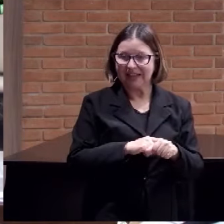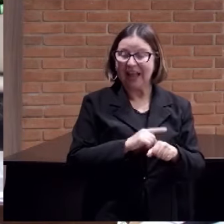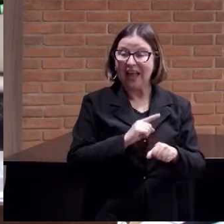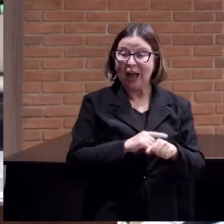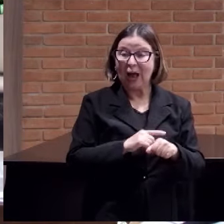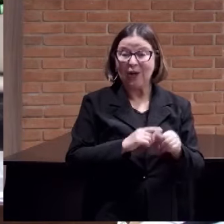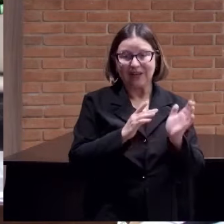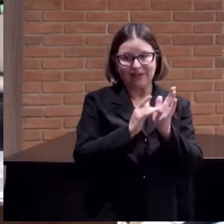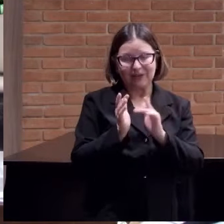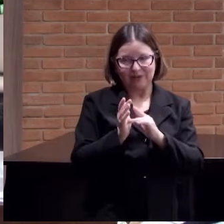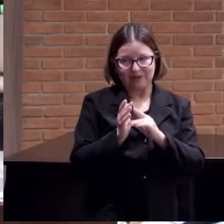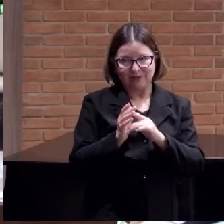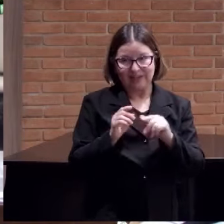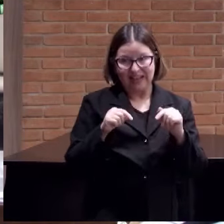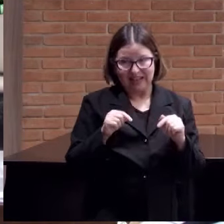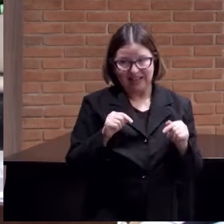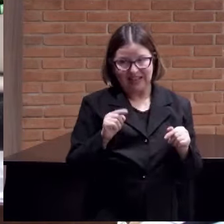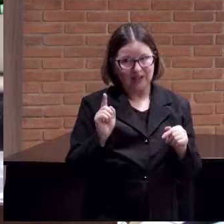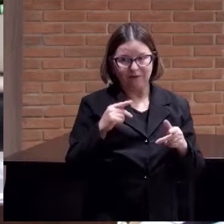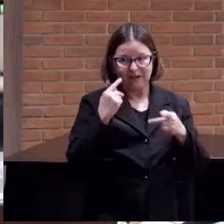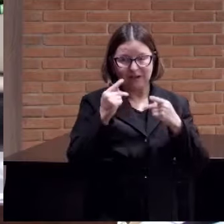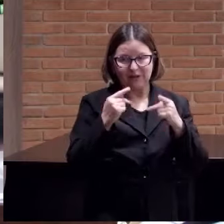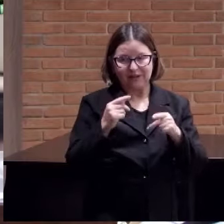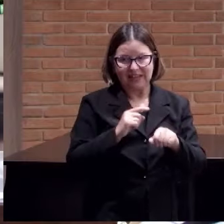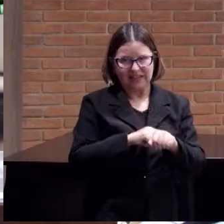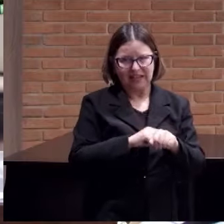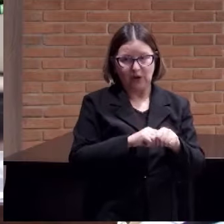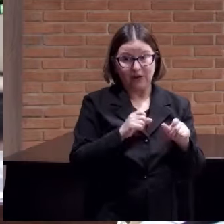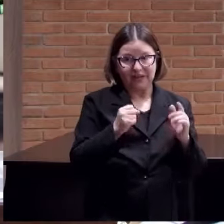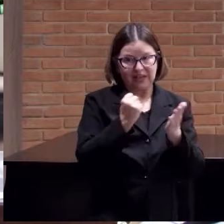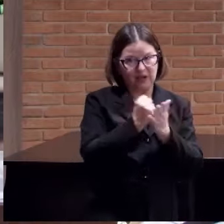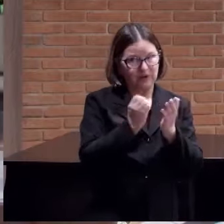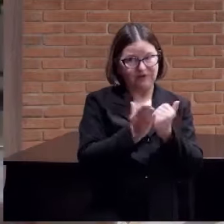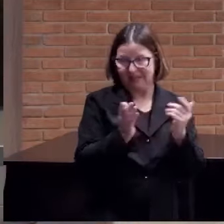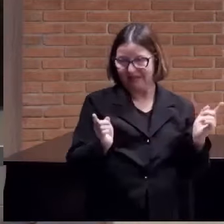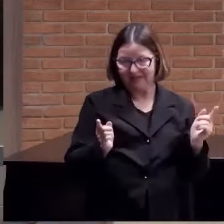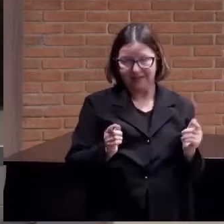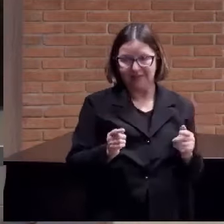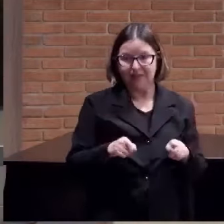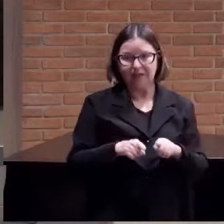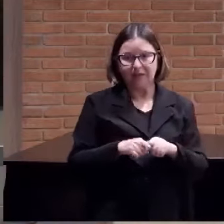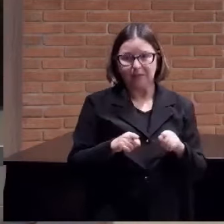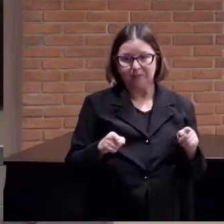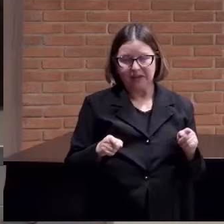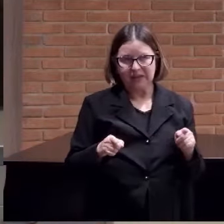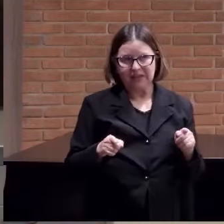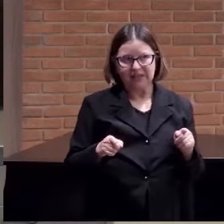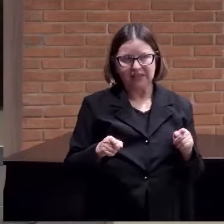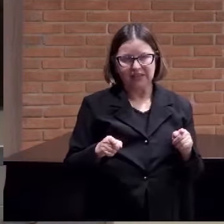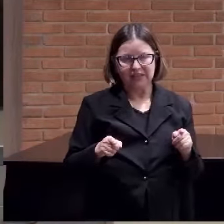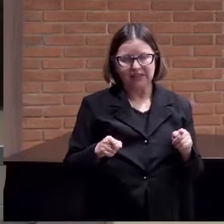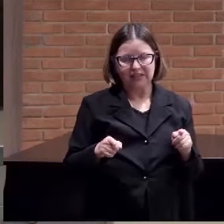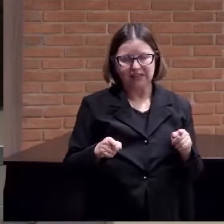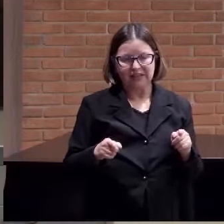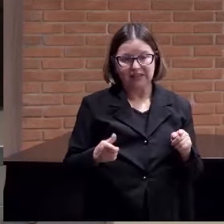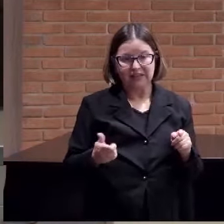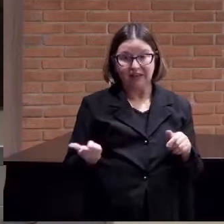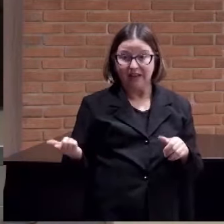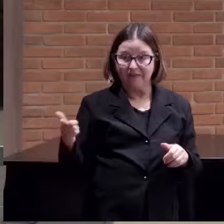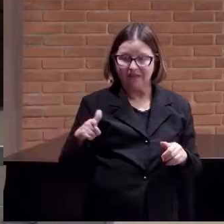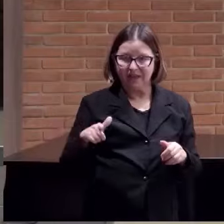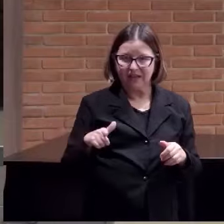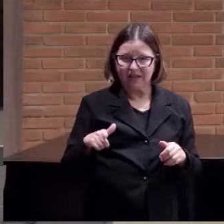está falando de a hora, mas sim vem erhato e hará